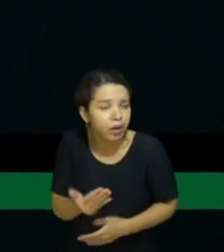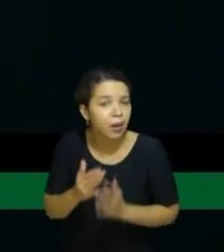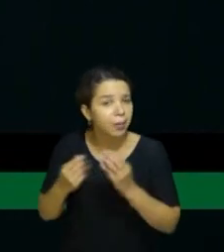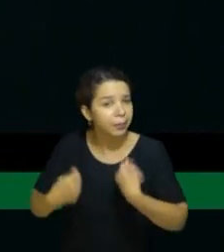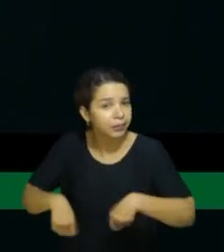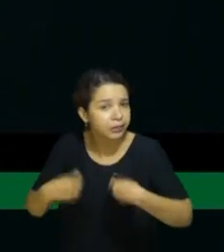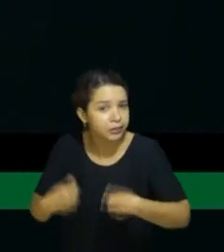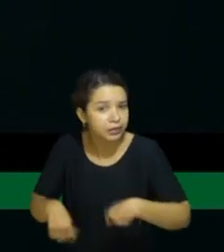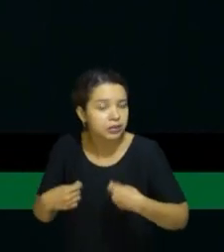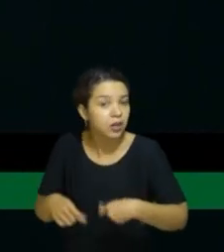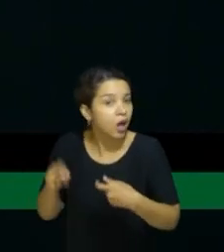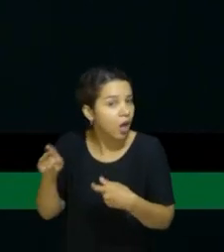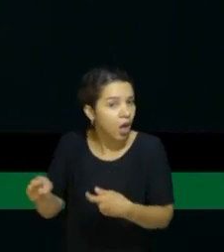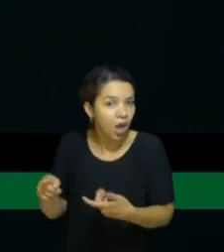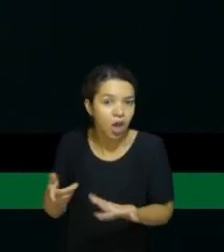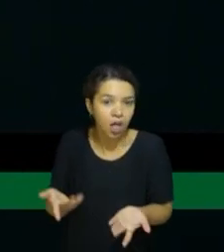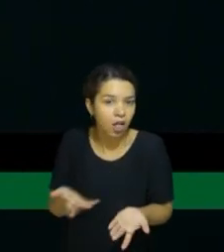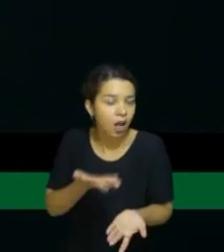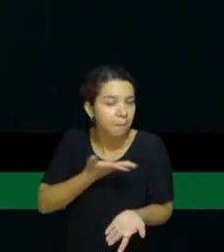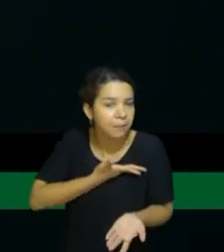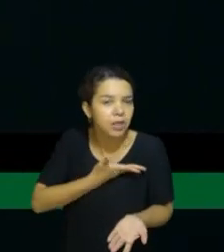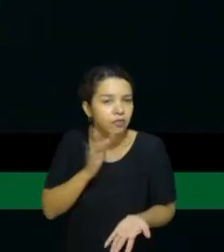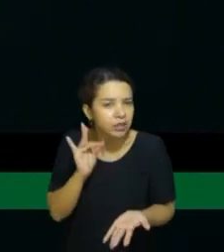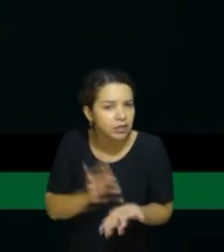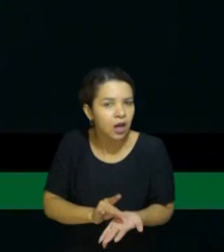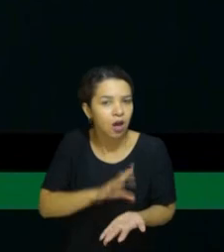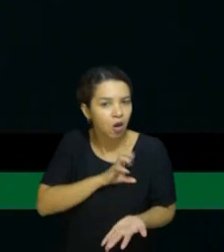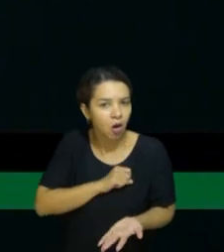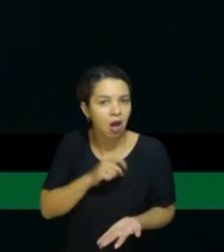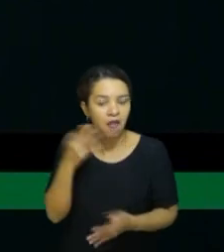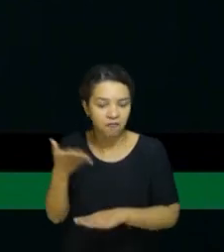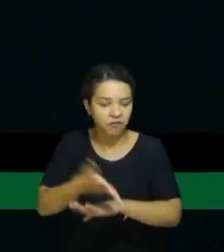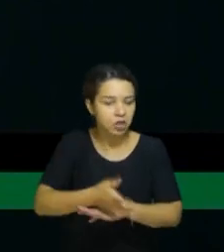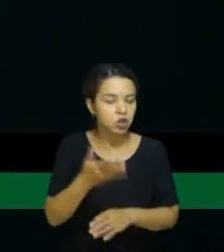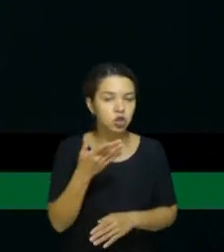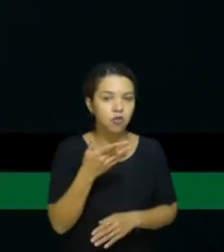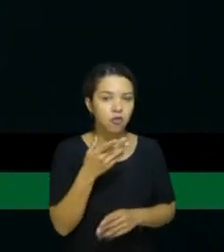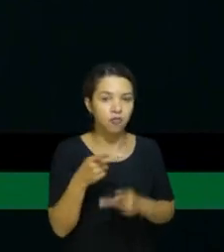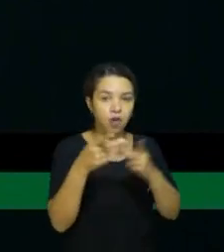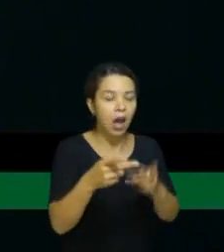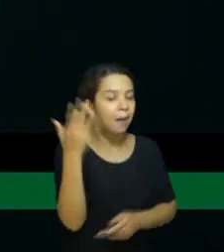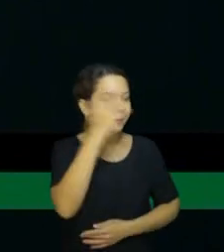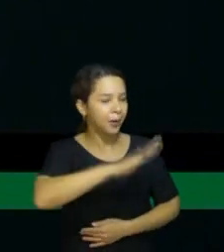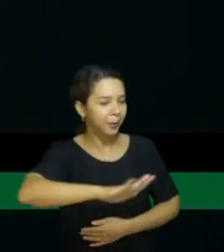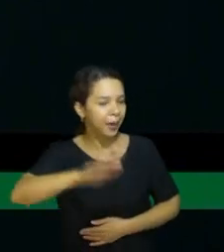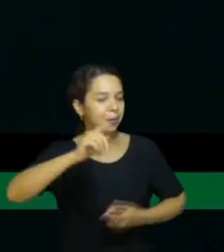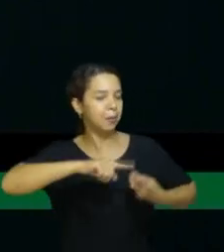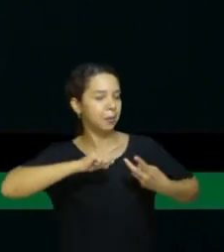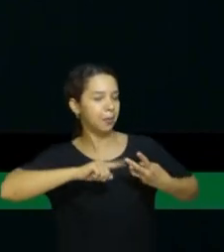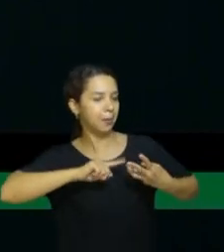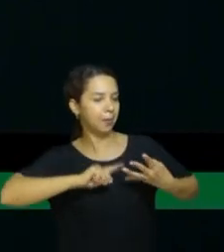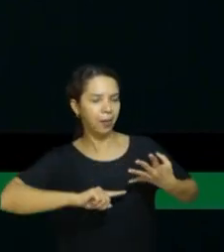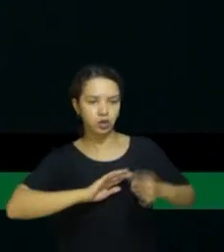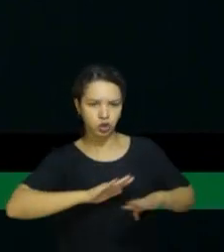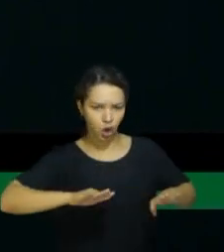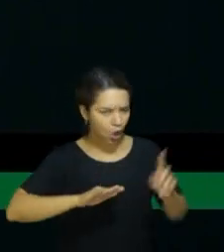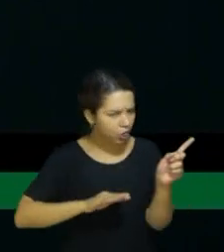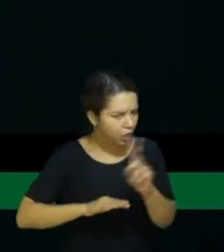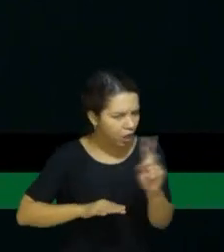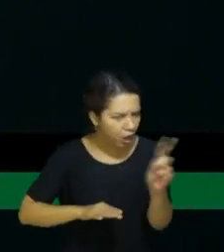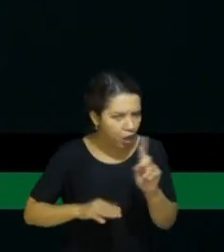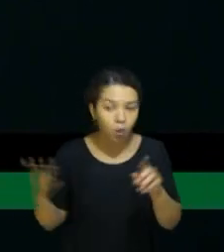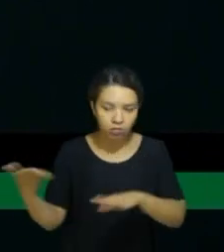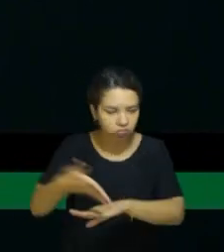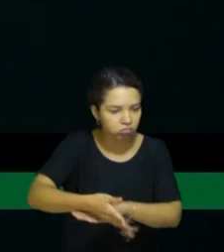visita para prometer é visita para assinar h de serviço para autorizar repasse de recursos